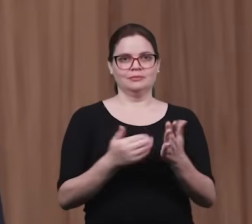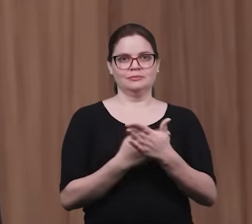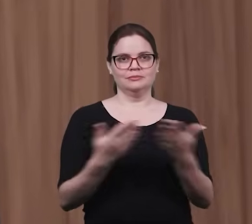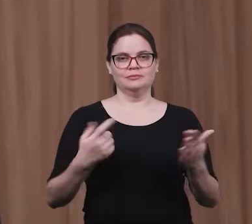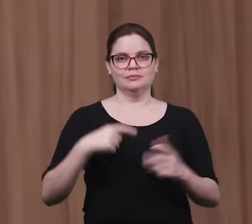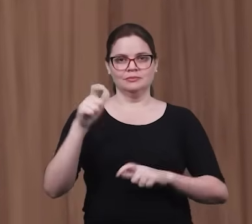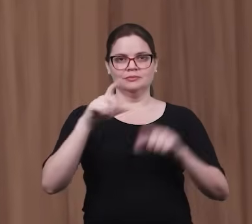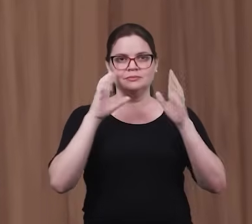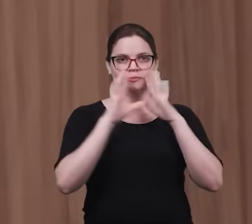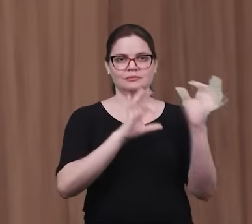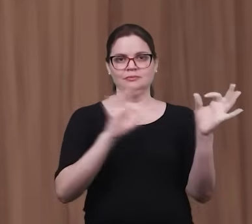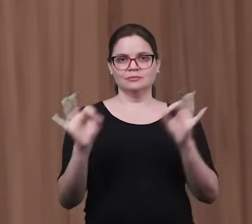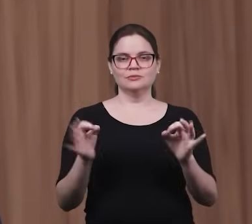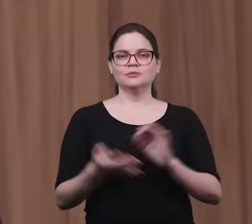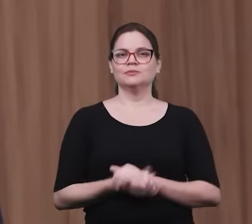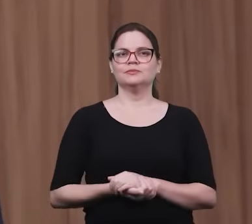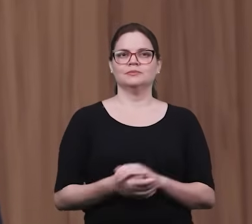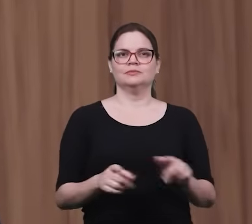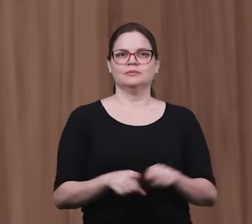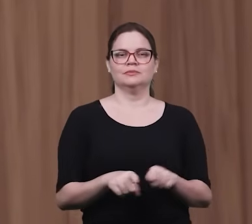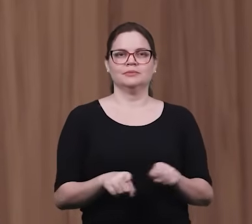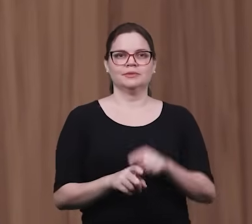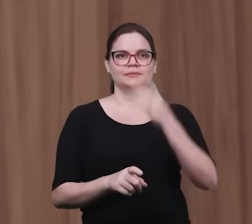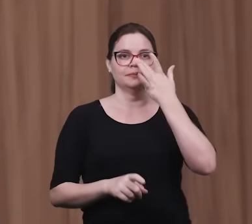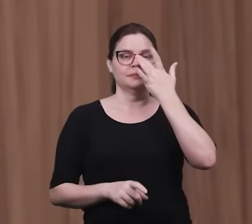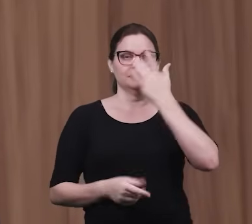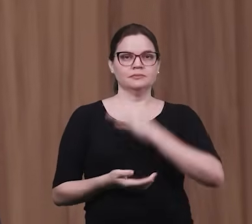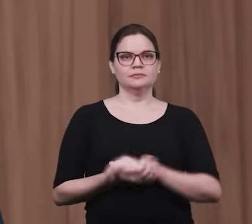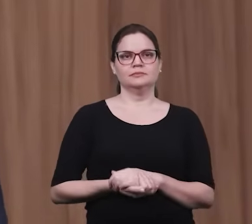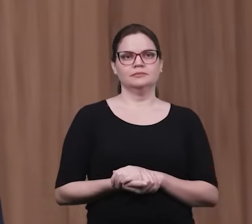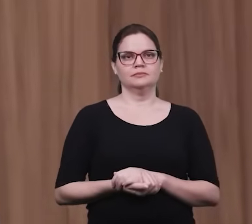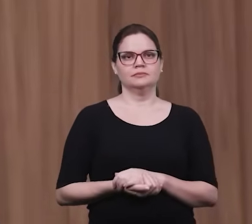pastores Paz e do aqueles Senhor. também que participam conosco de forma online.